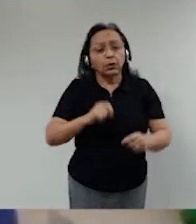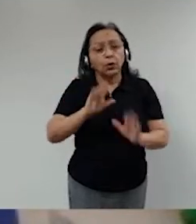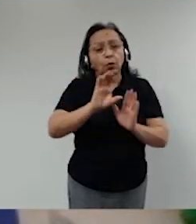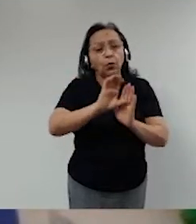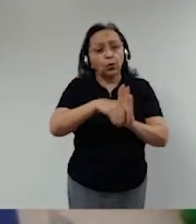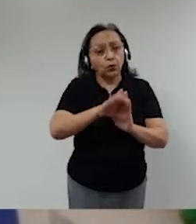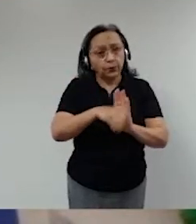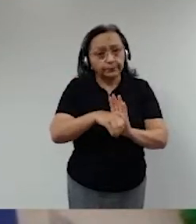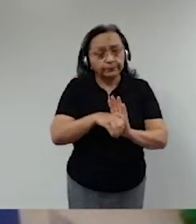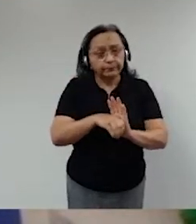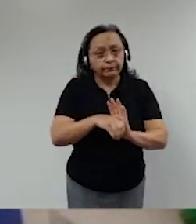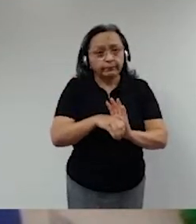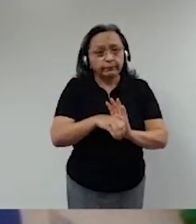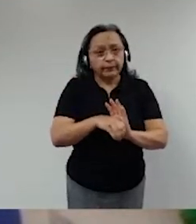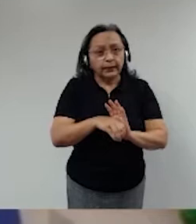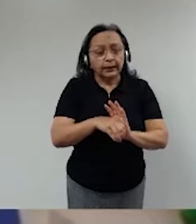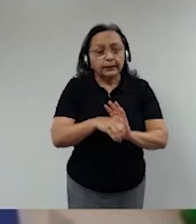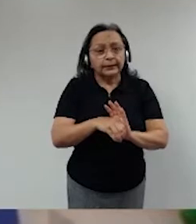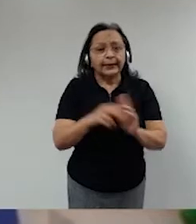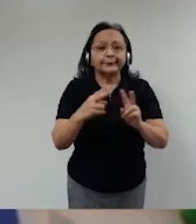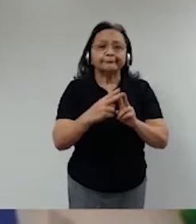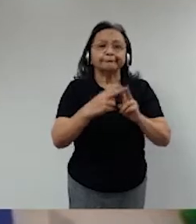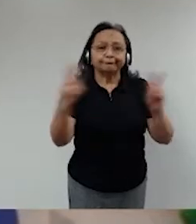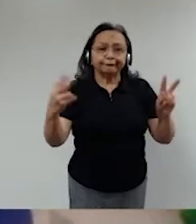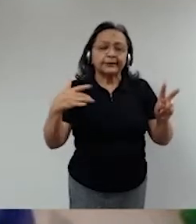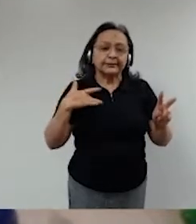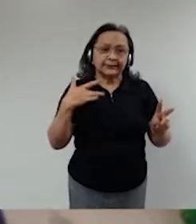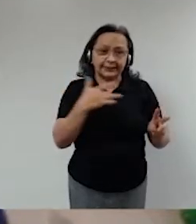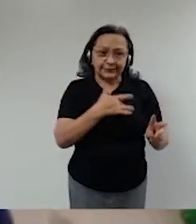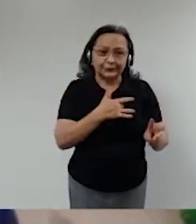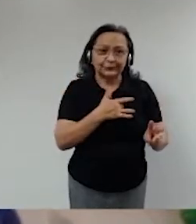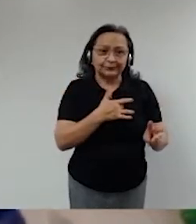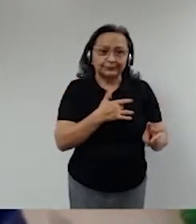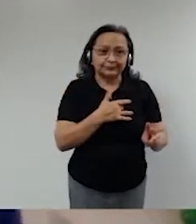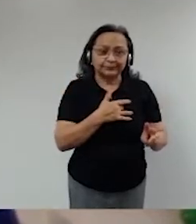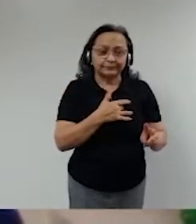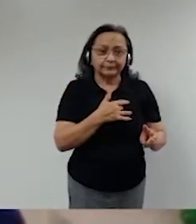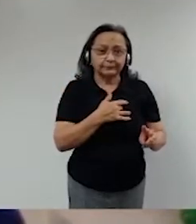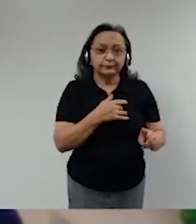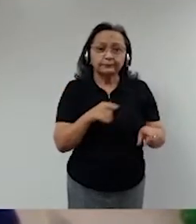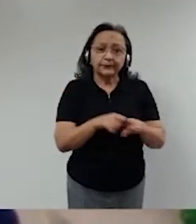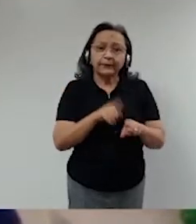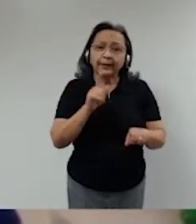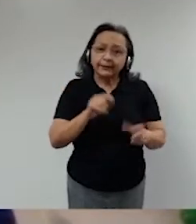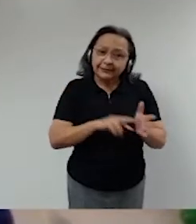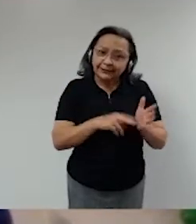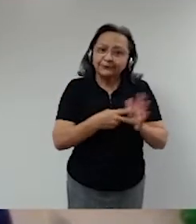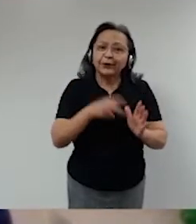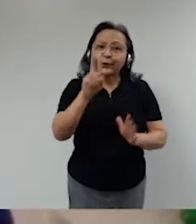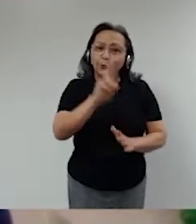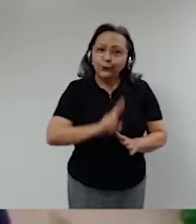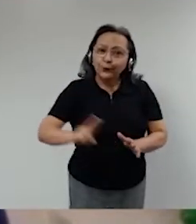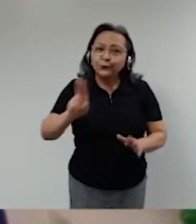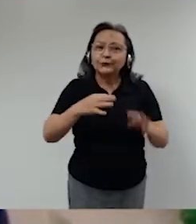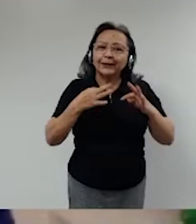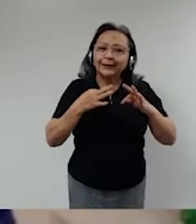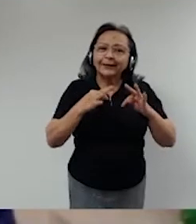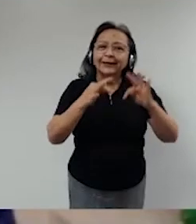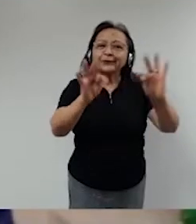conceito da telesaúde, né, que também é o uso dessa tecnologia de